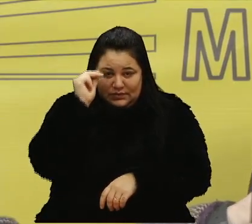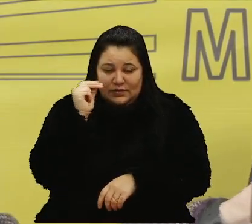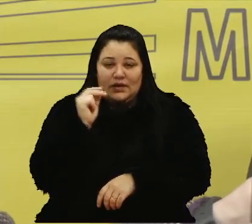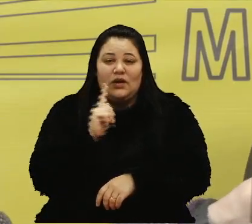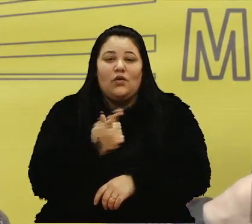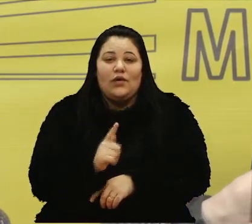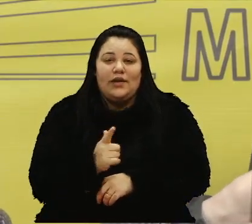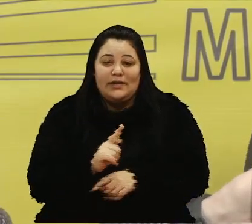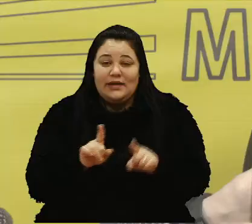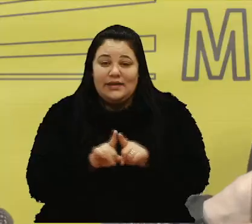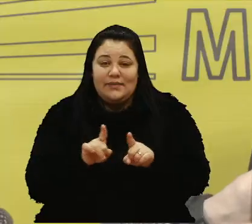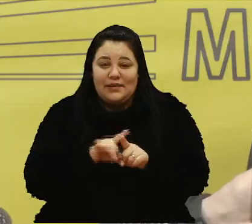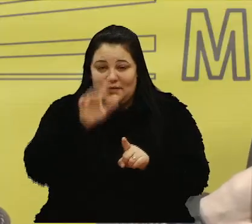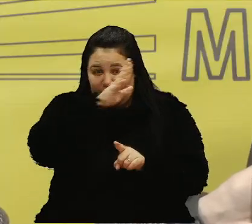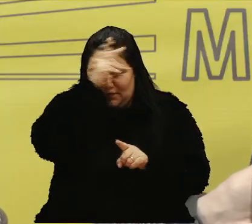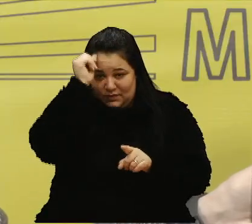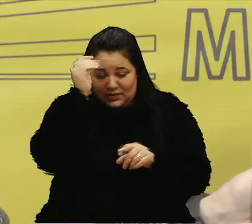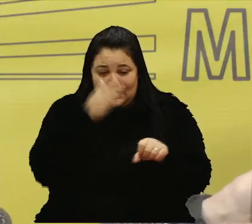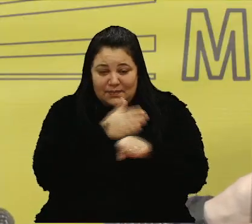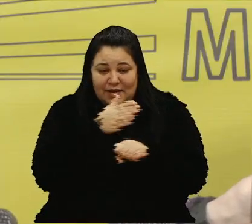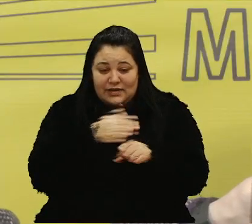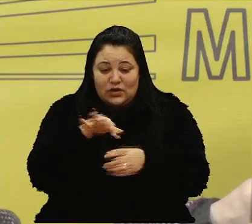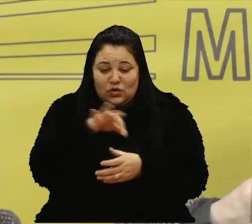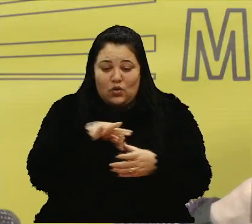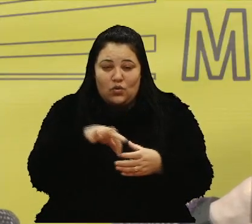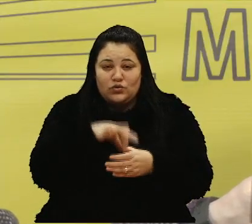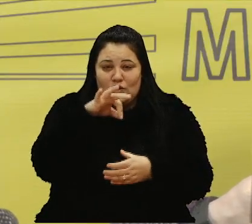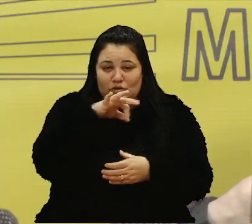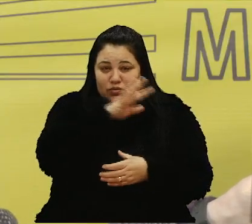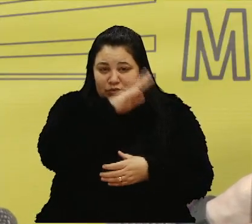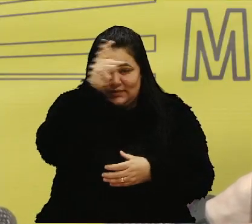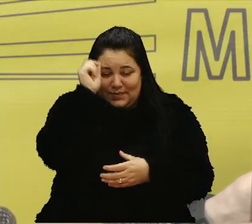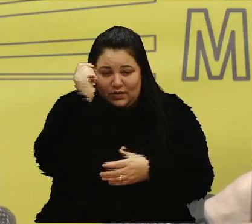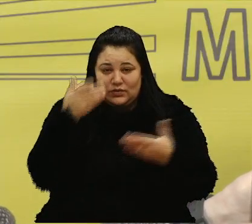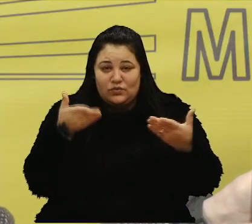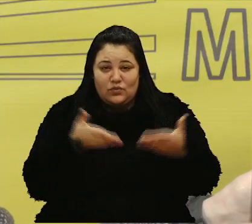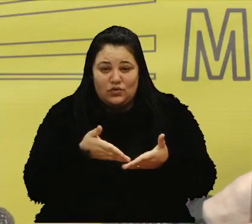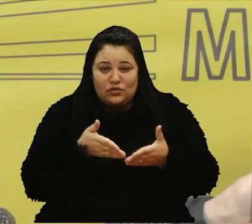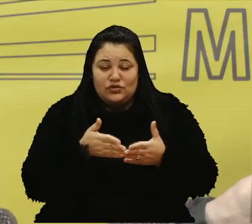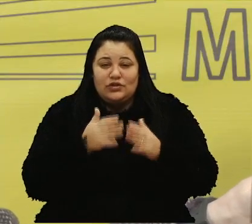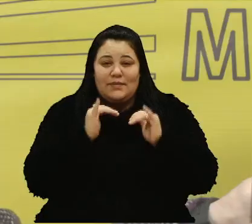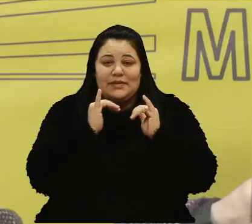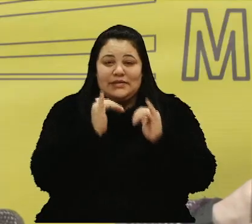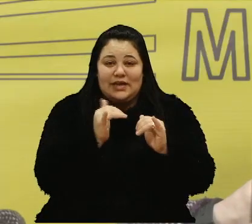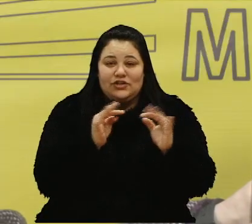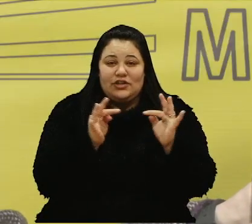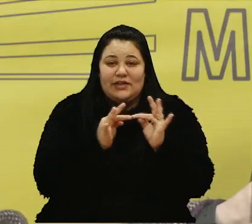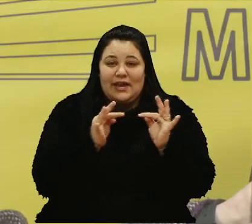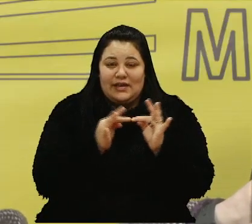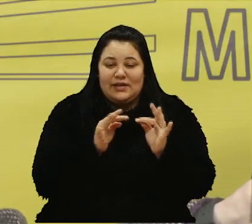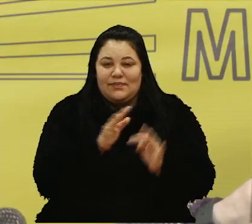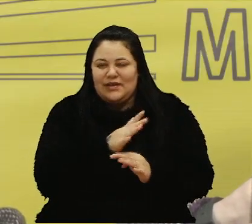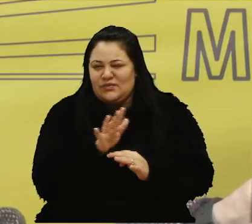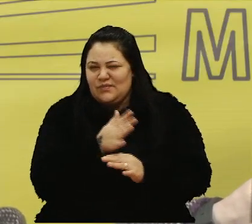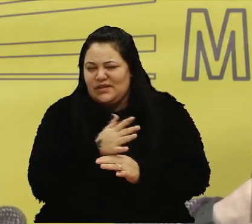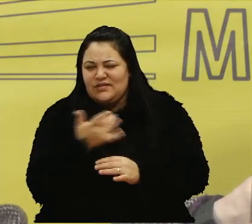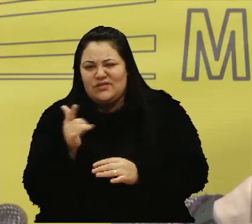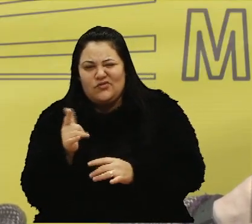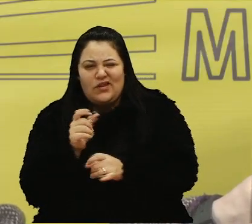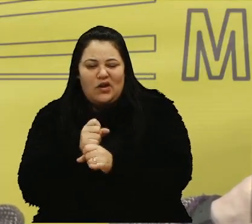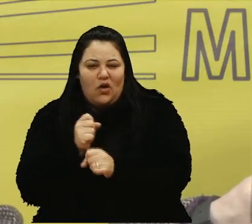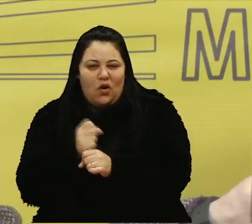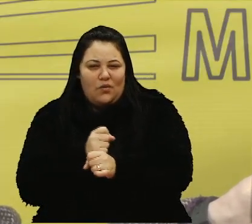que compõem o consórcio intermunicipal. Então, hoje a passagem técnica estaria, se não houvesse obras,